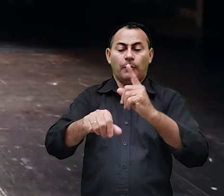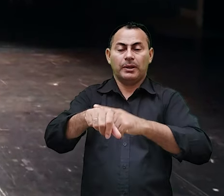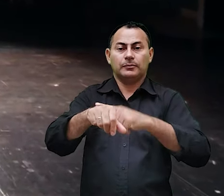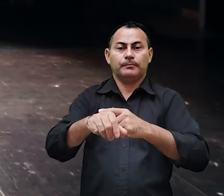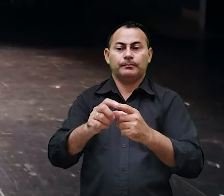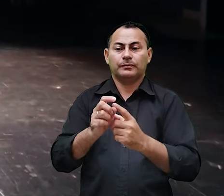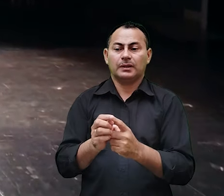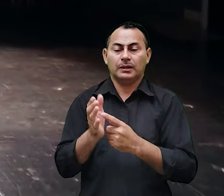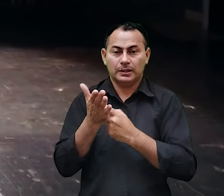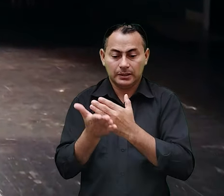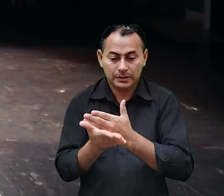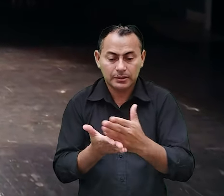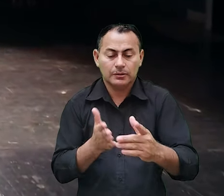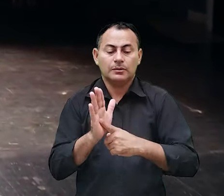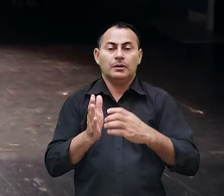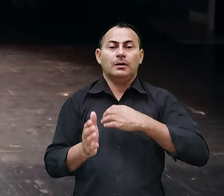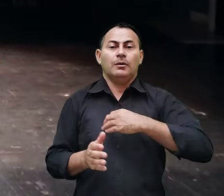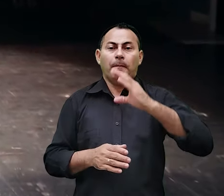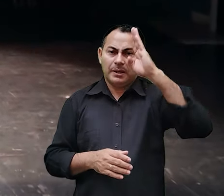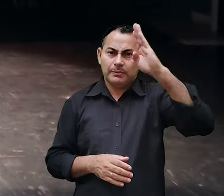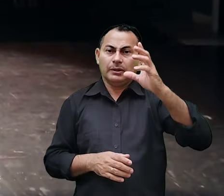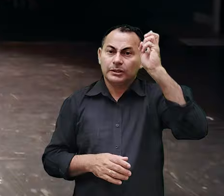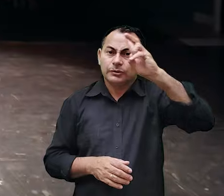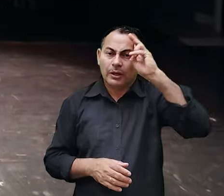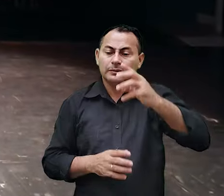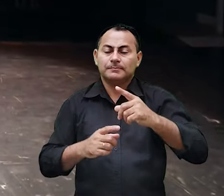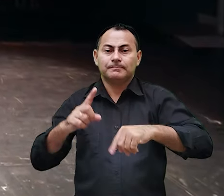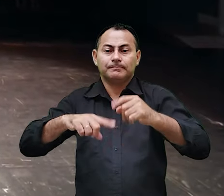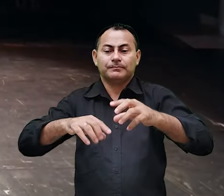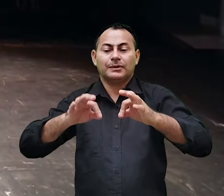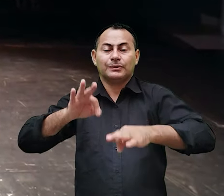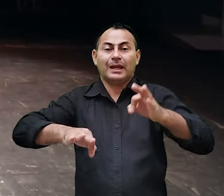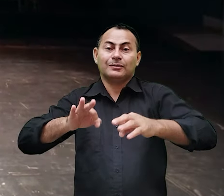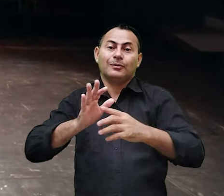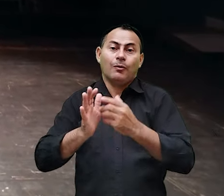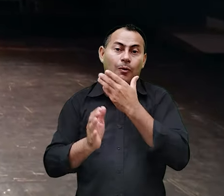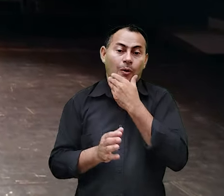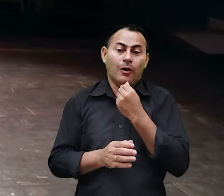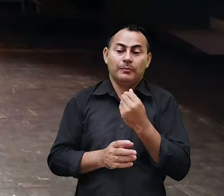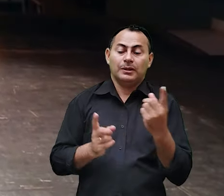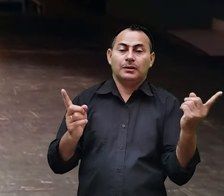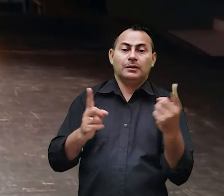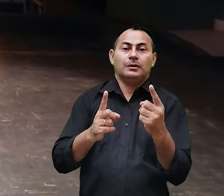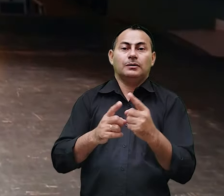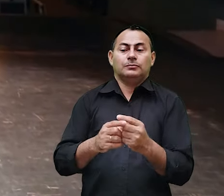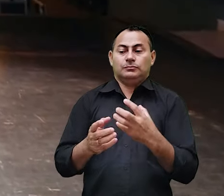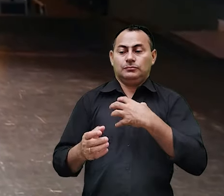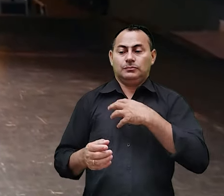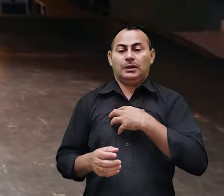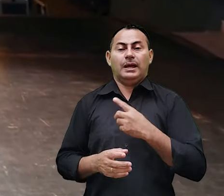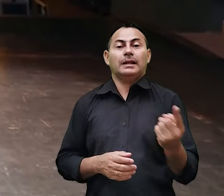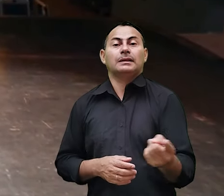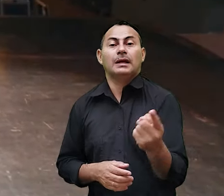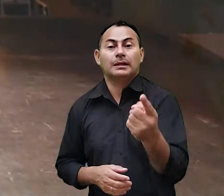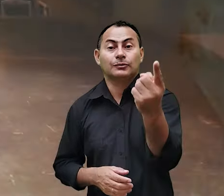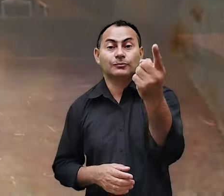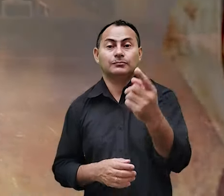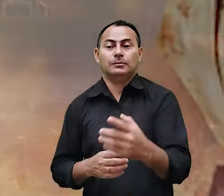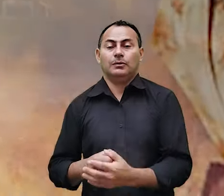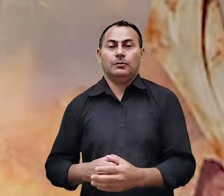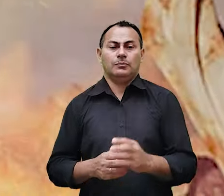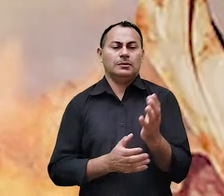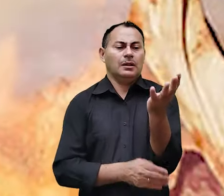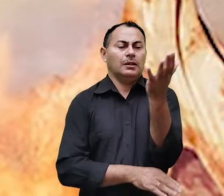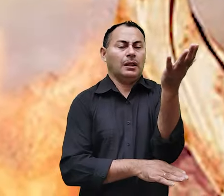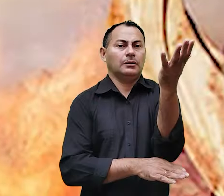para o terceiro ato, inicia-se o clímax da parábola e da peça. Os homens encontram-se no estado